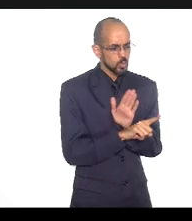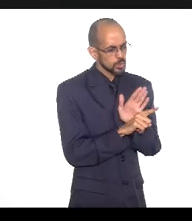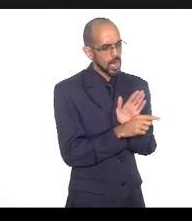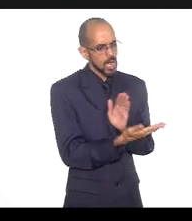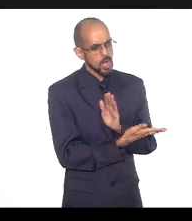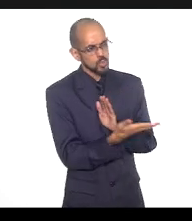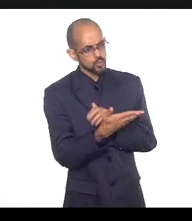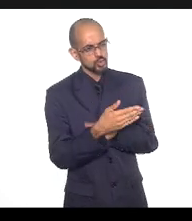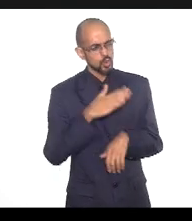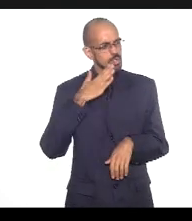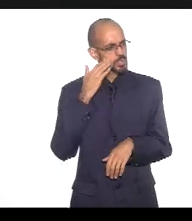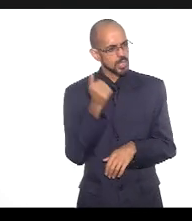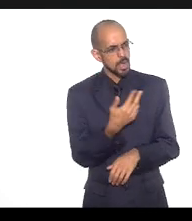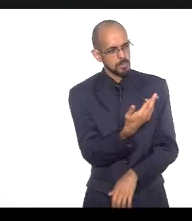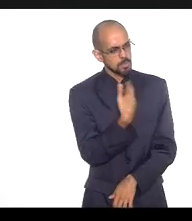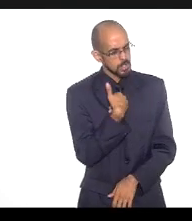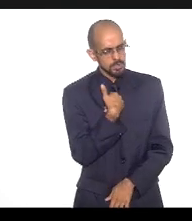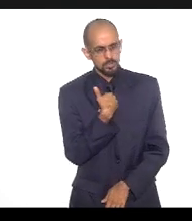me dizer